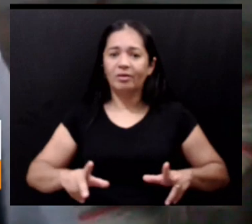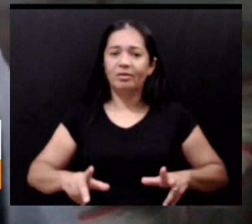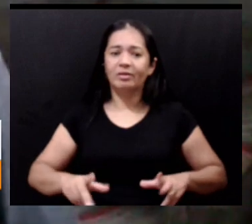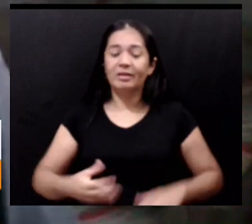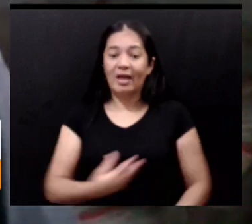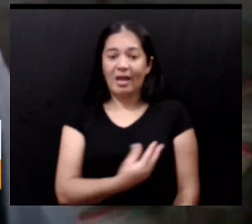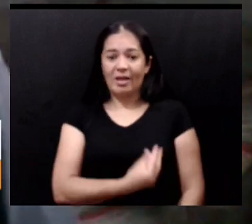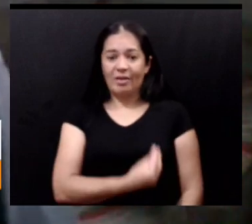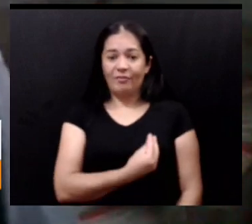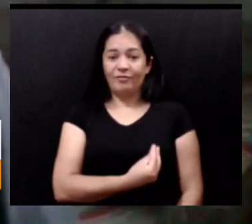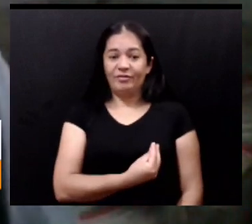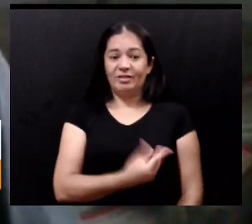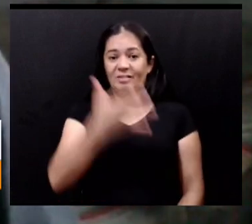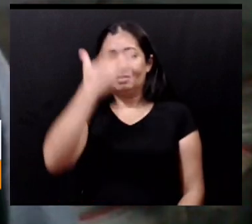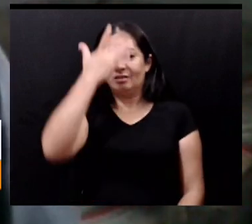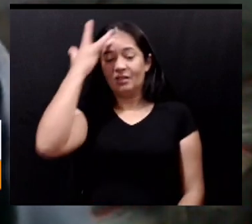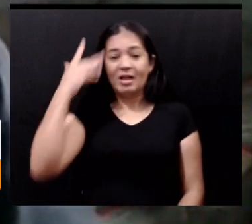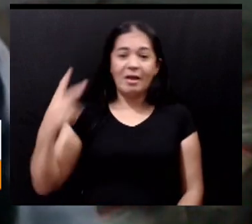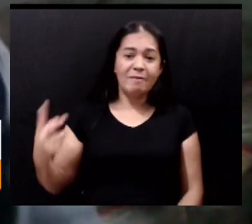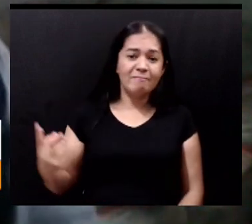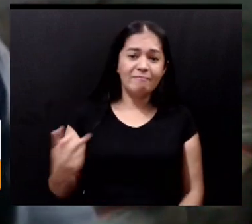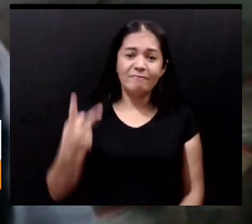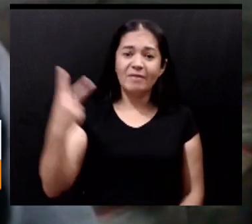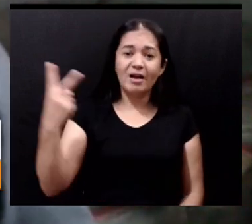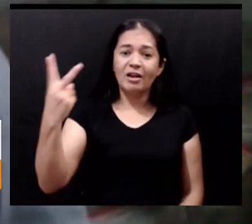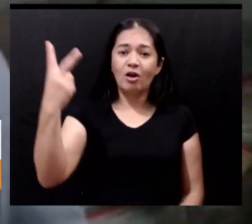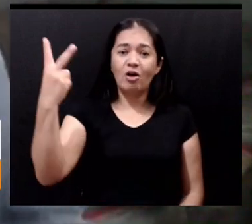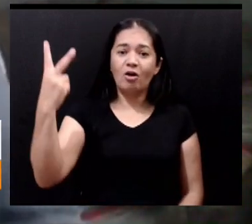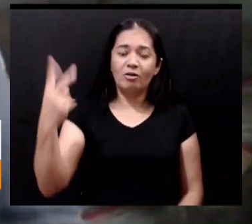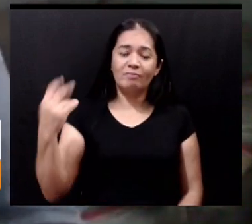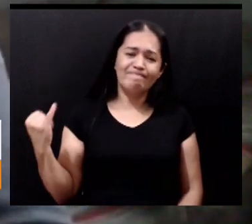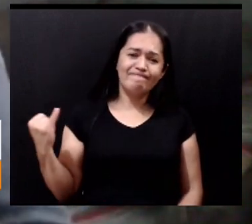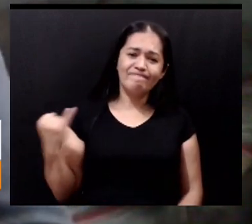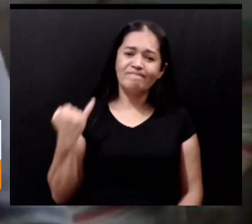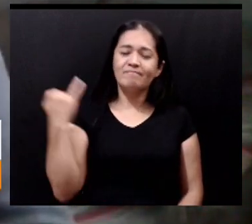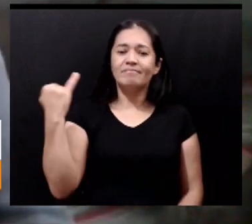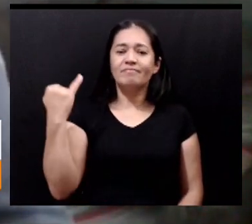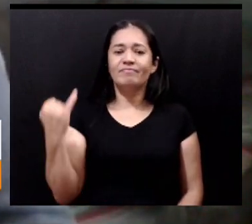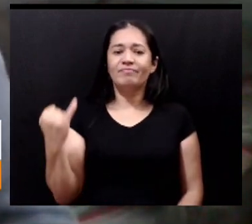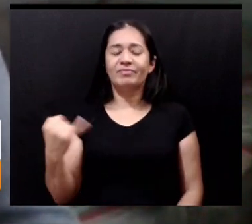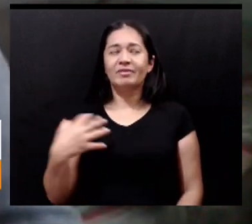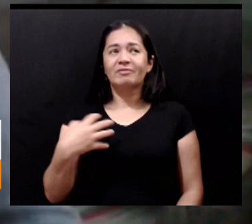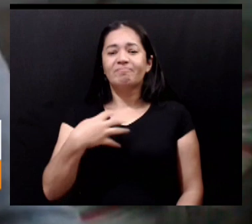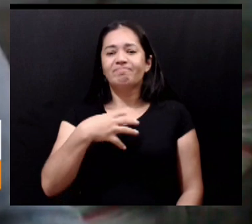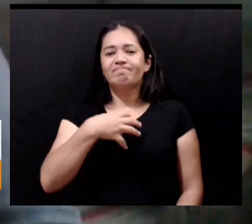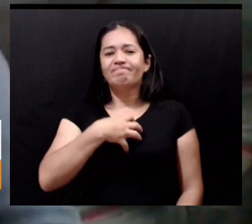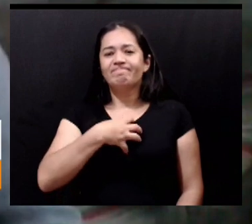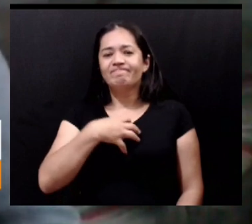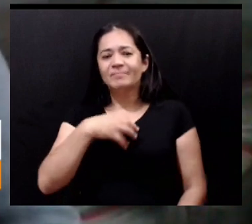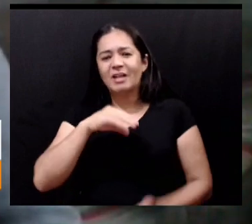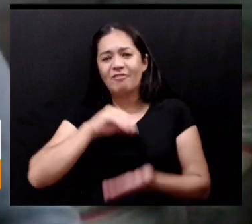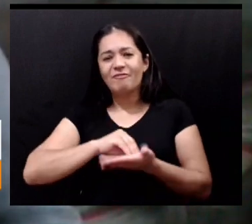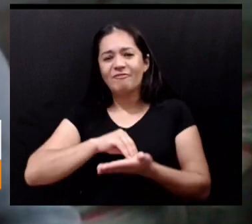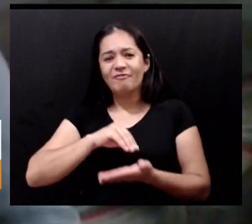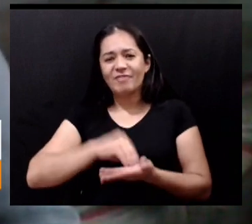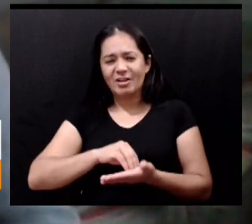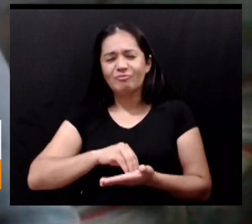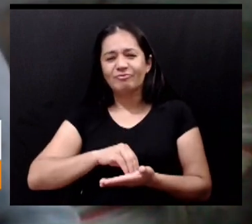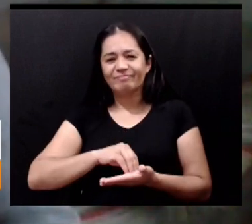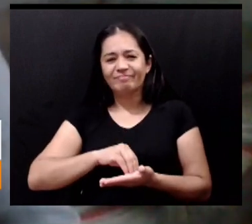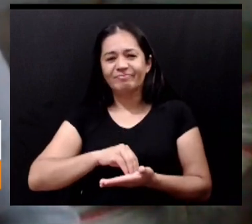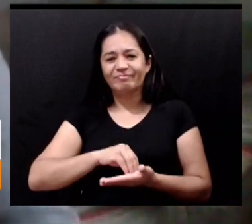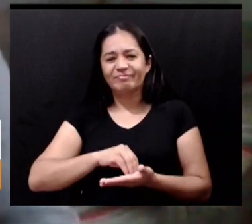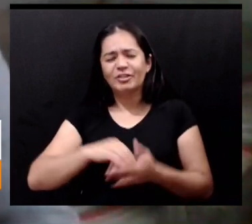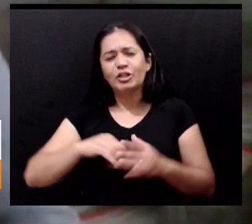pessoas é valiosa. E a ausência delas dói exatamente porque